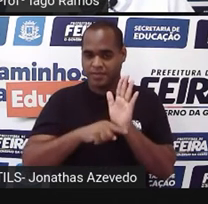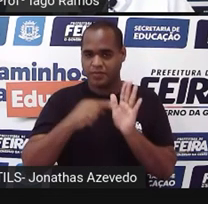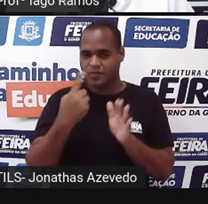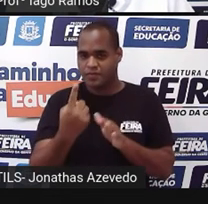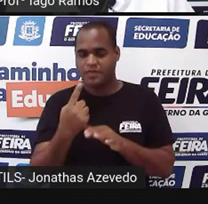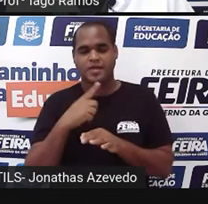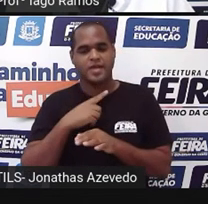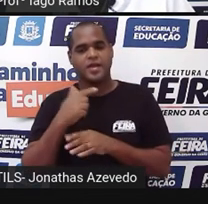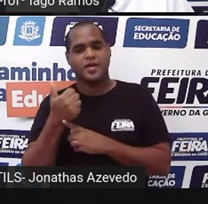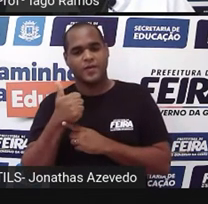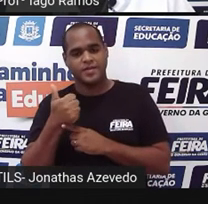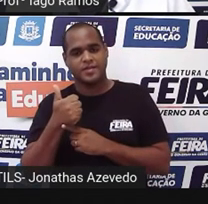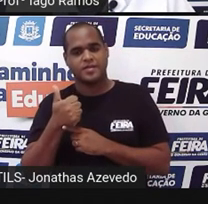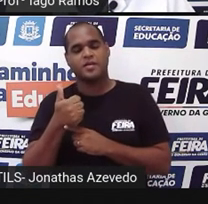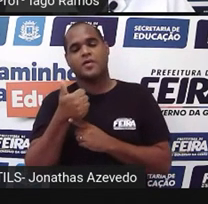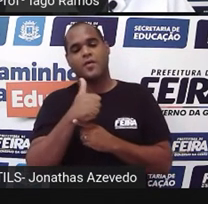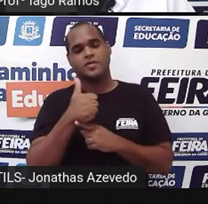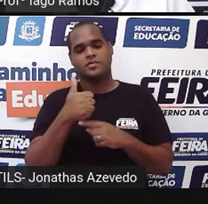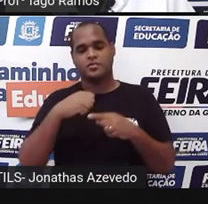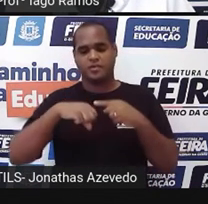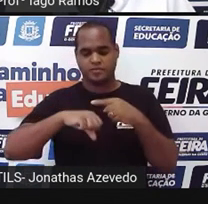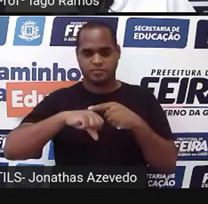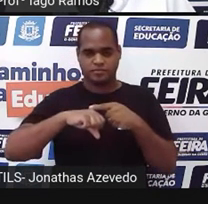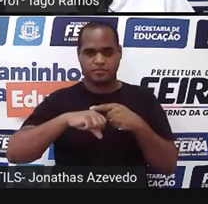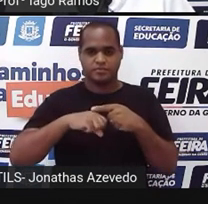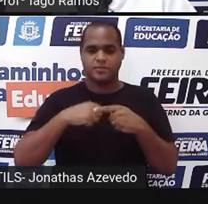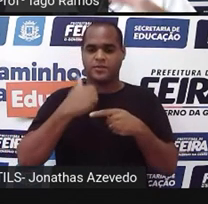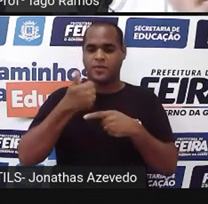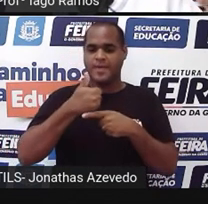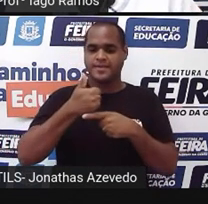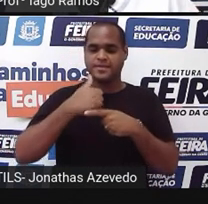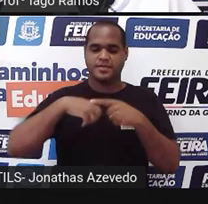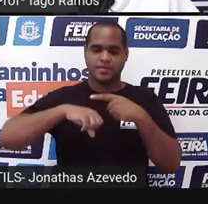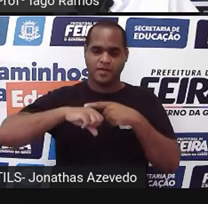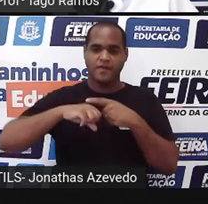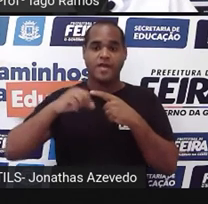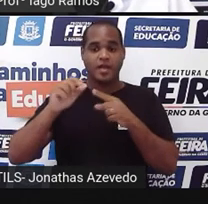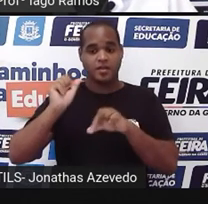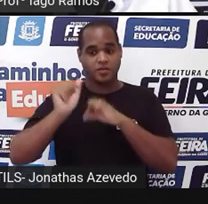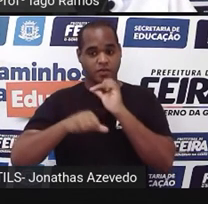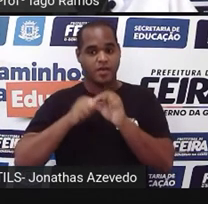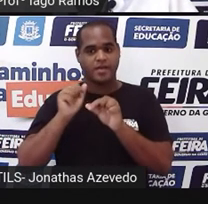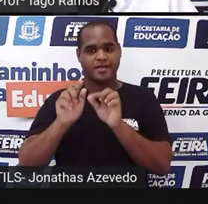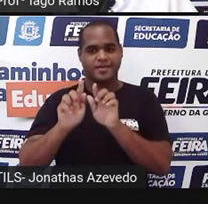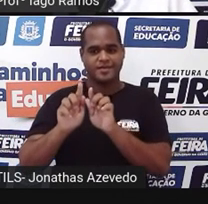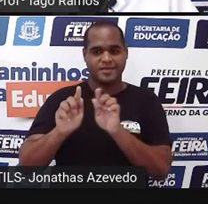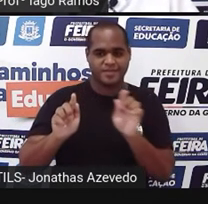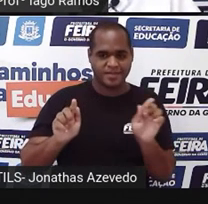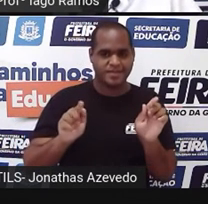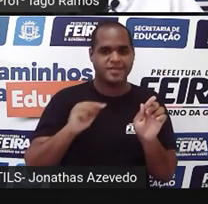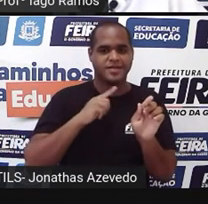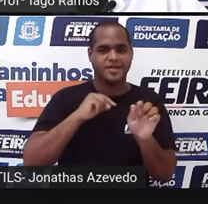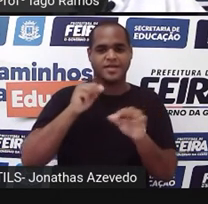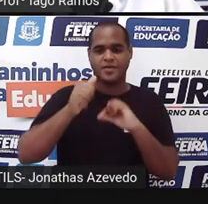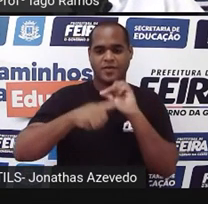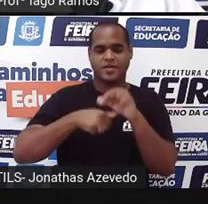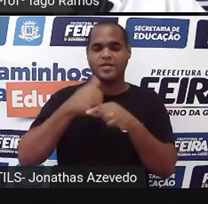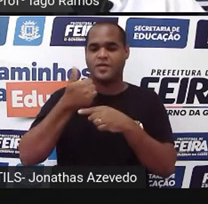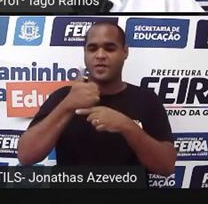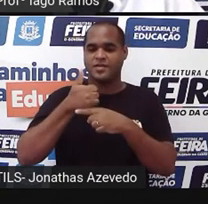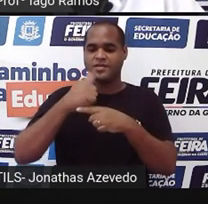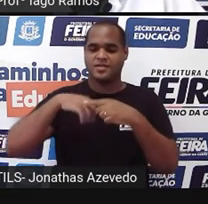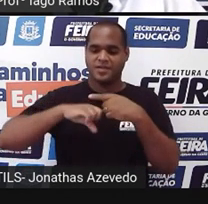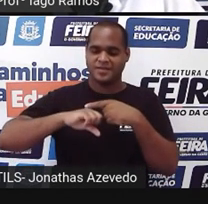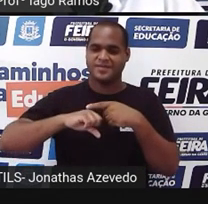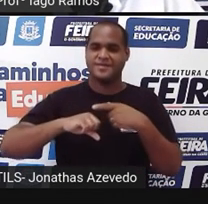lá embaixo e nós então 11 novos é a fração que gera aquela dízima 1,2 esse dois se repetir